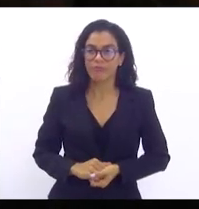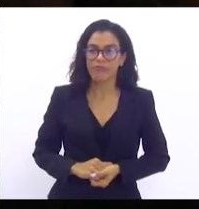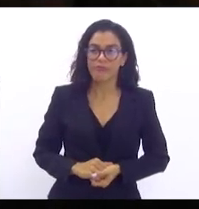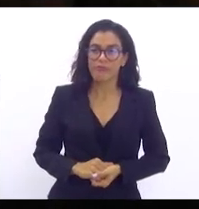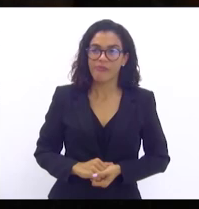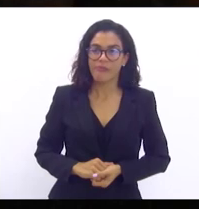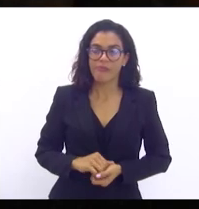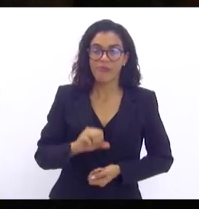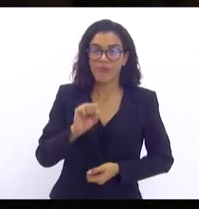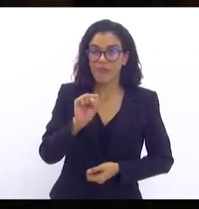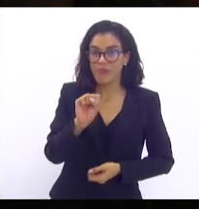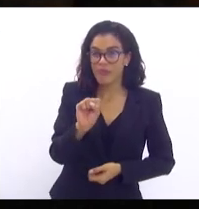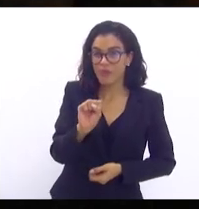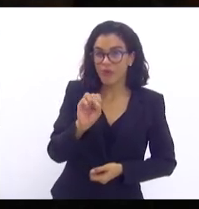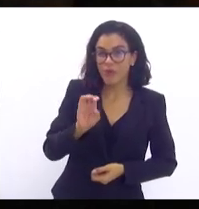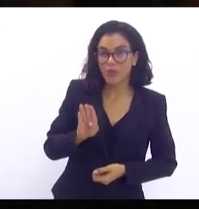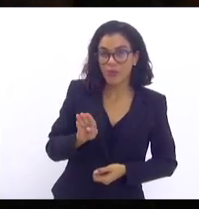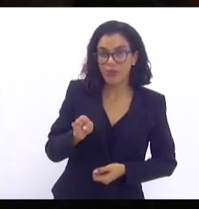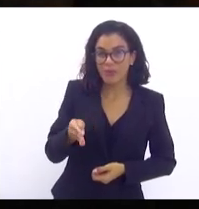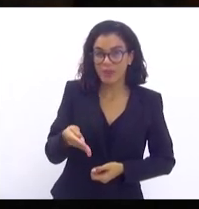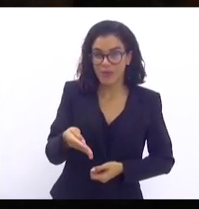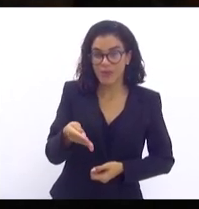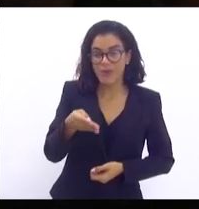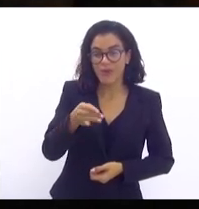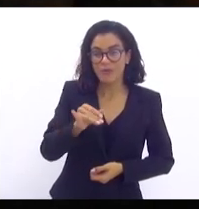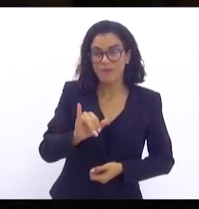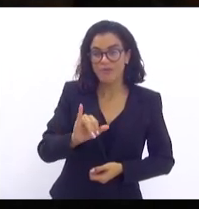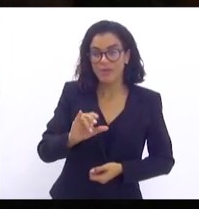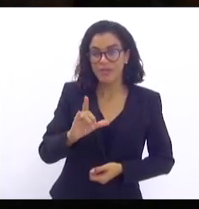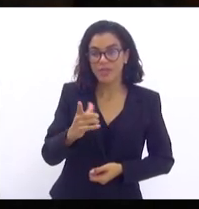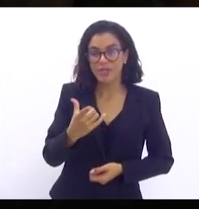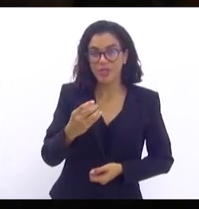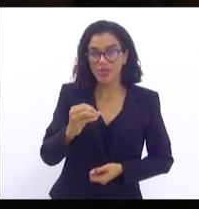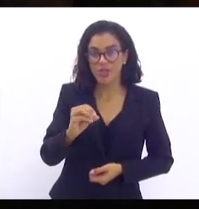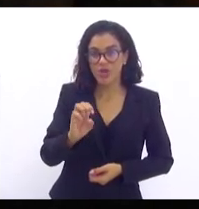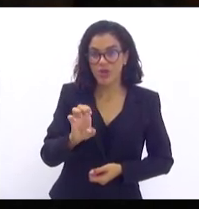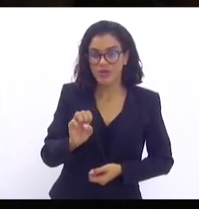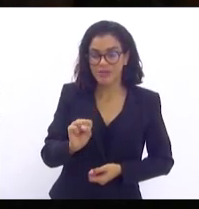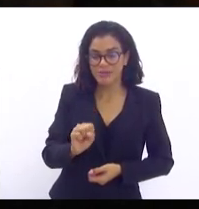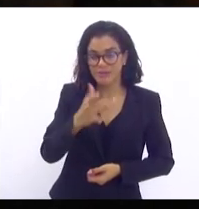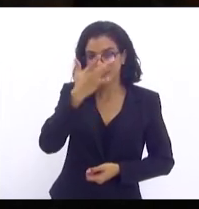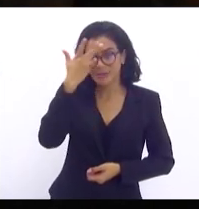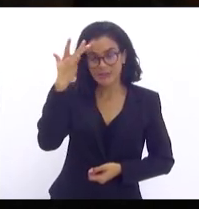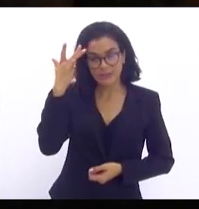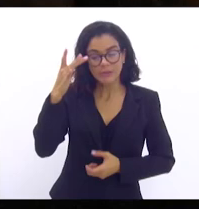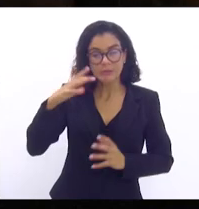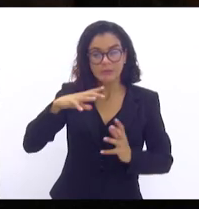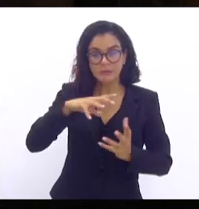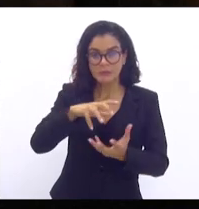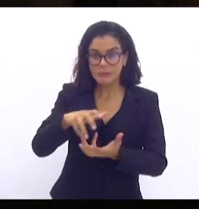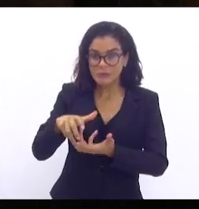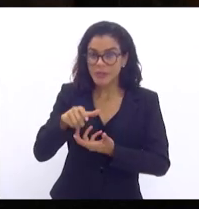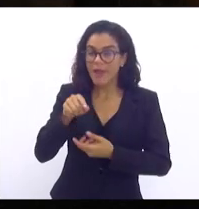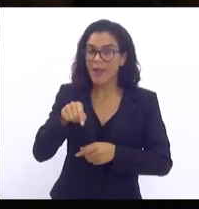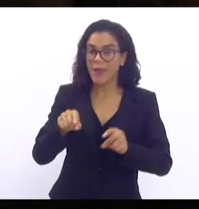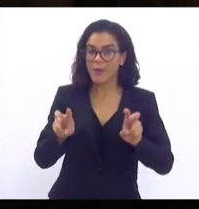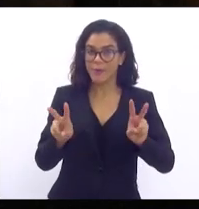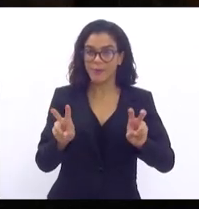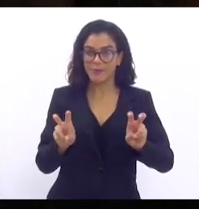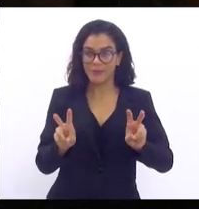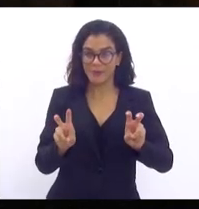Com 8 bilhões de pessoas no planeta, é um tema